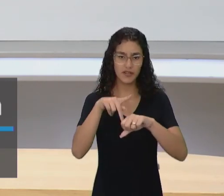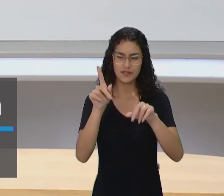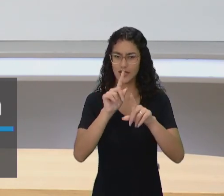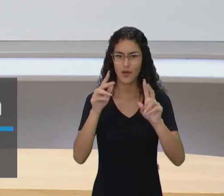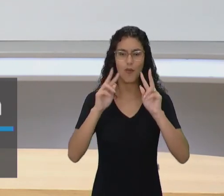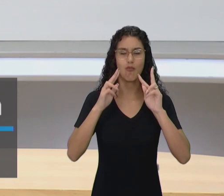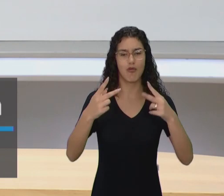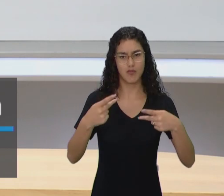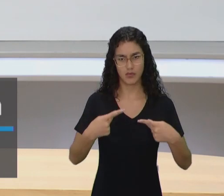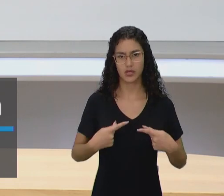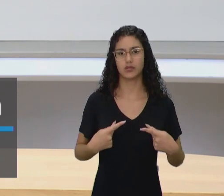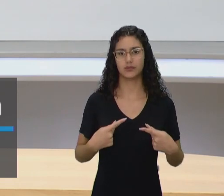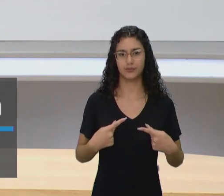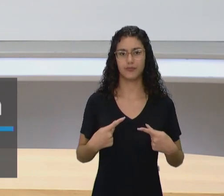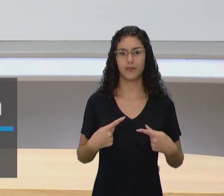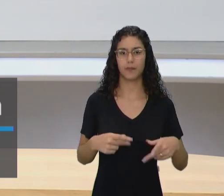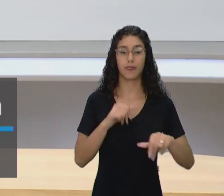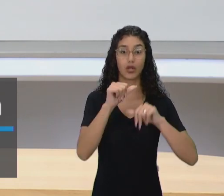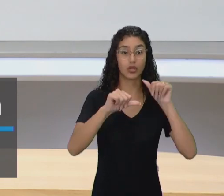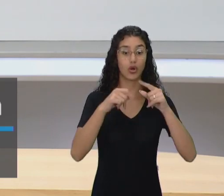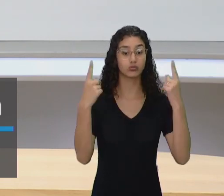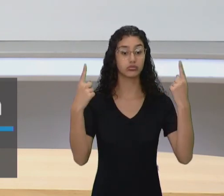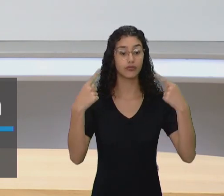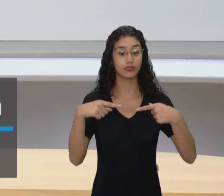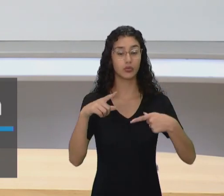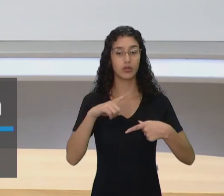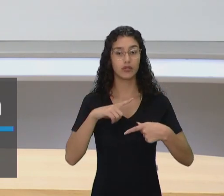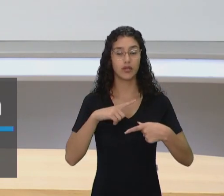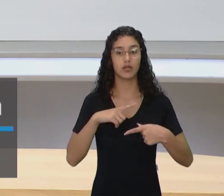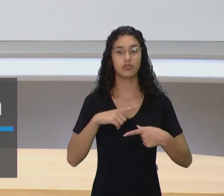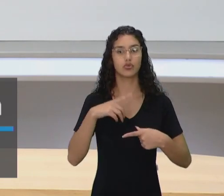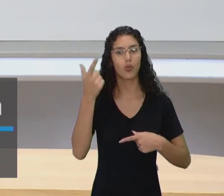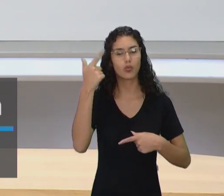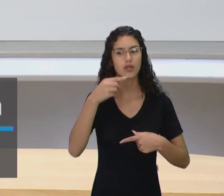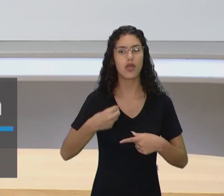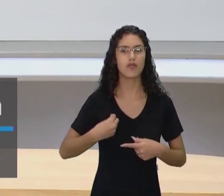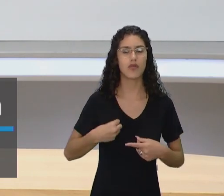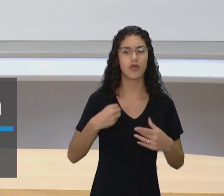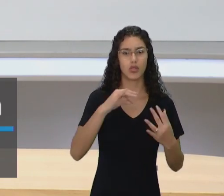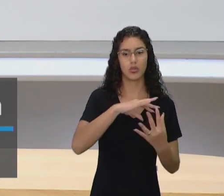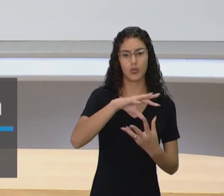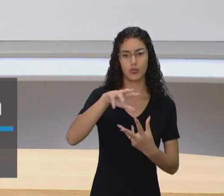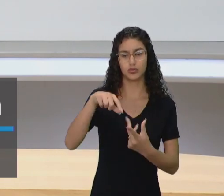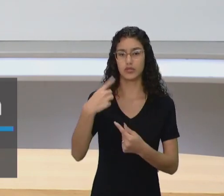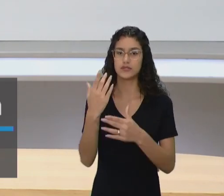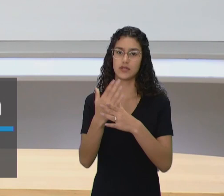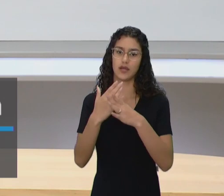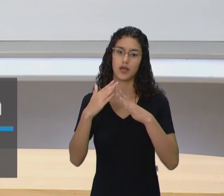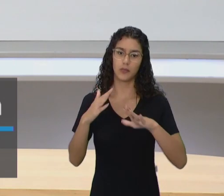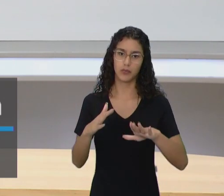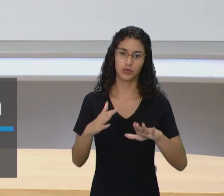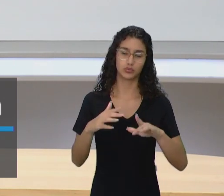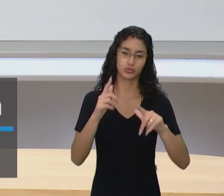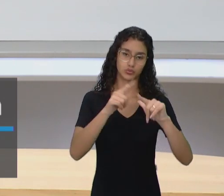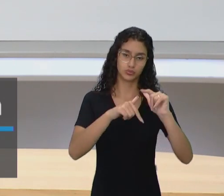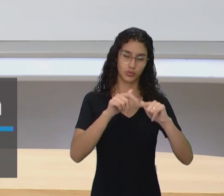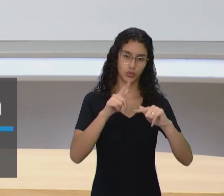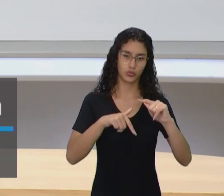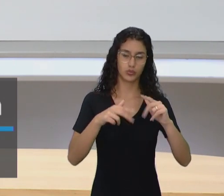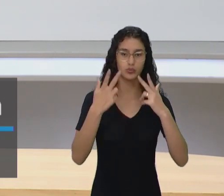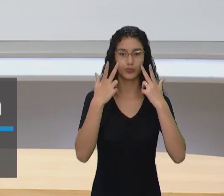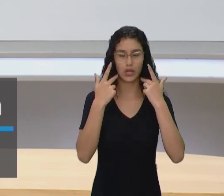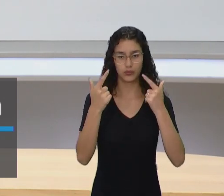ser humano, mundo. O desafio de sobreviver no mundo, que a gente está acabando com nossos produtos